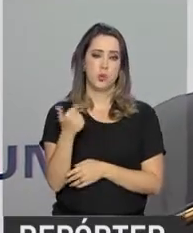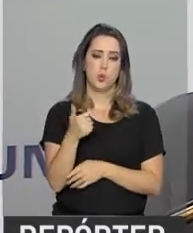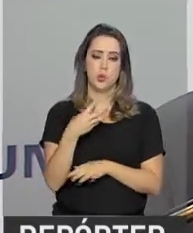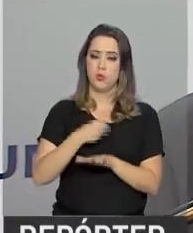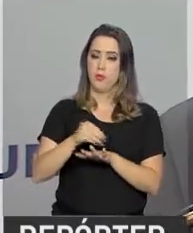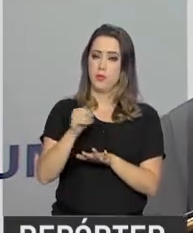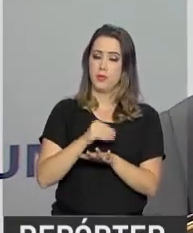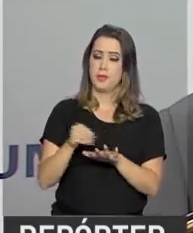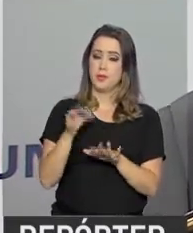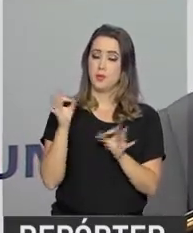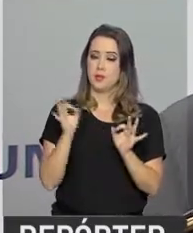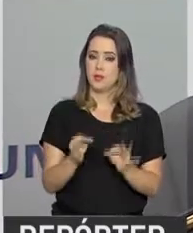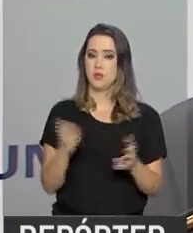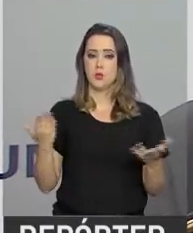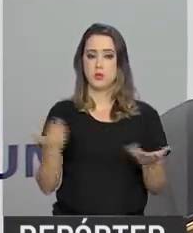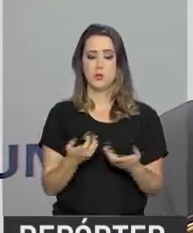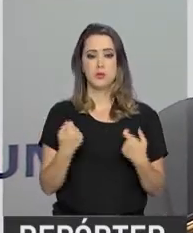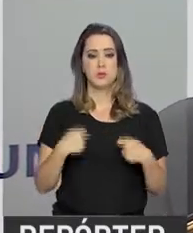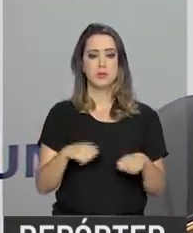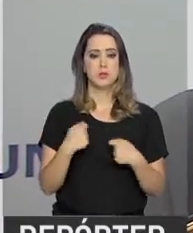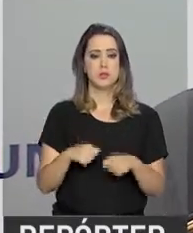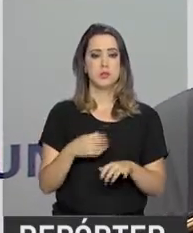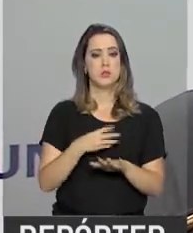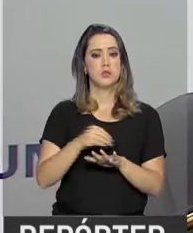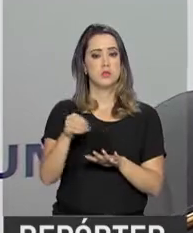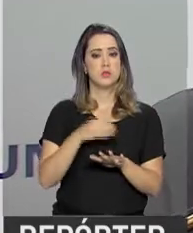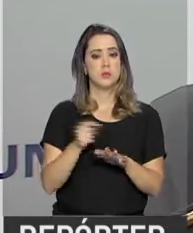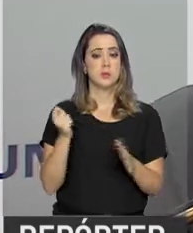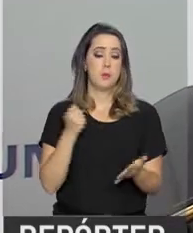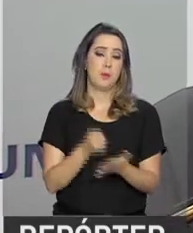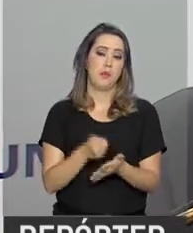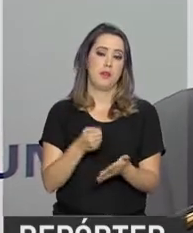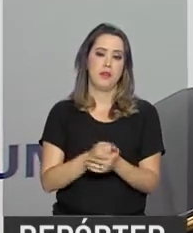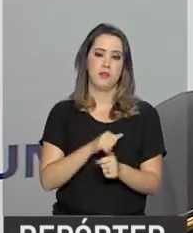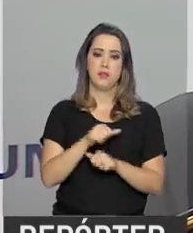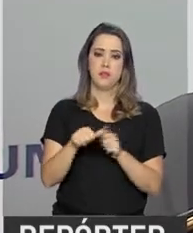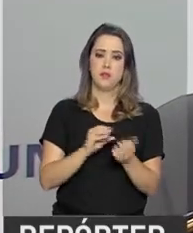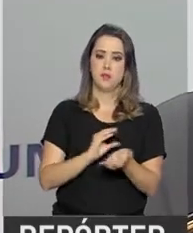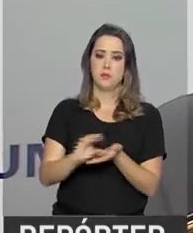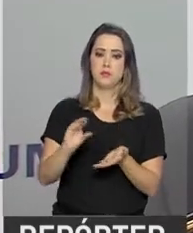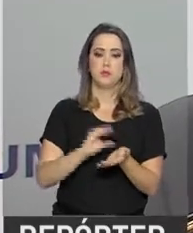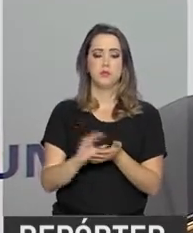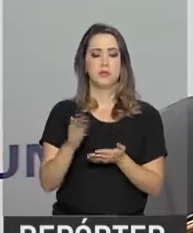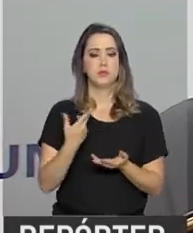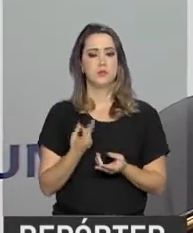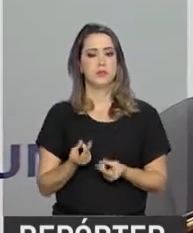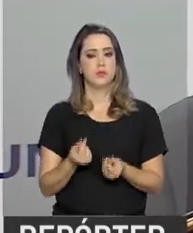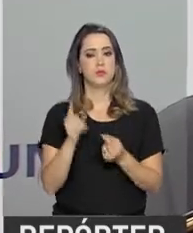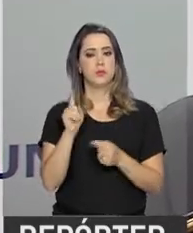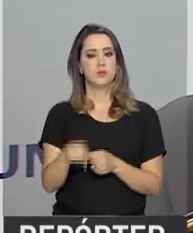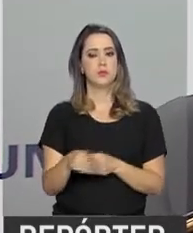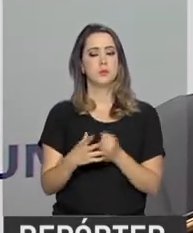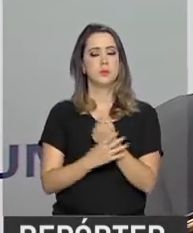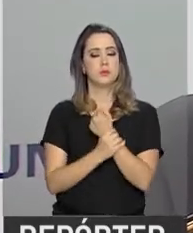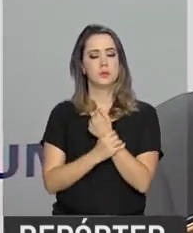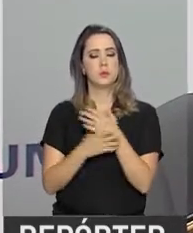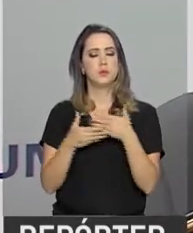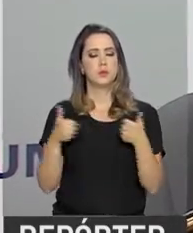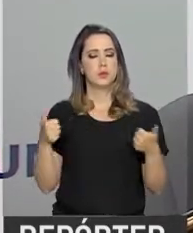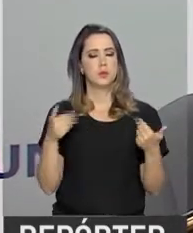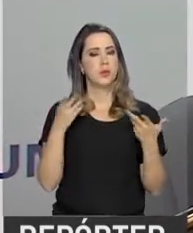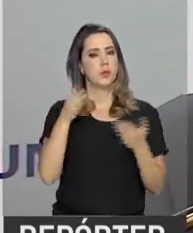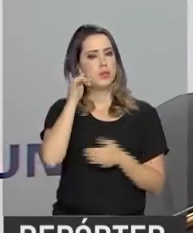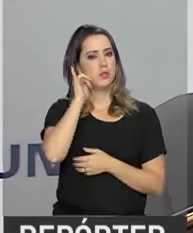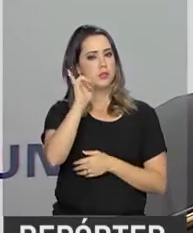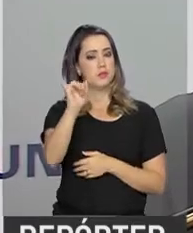informações hoje eu vou ter que ter essas informações para realizar os pagamentos às transferências de recursos vai dar uma segurança maior e evitar